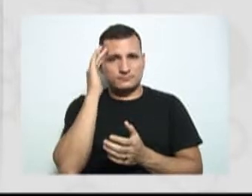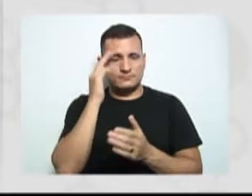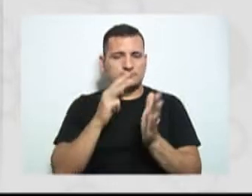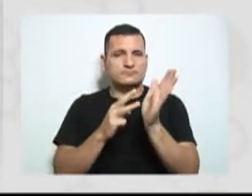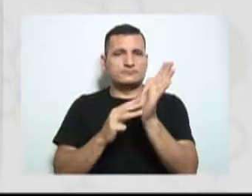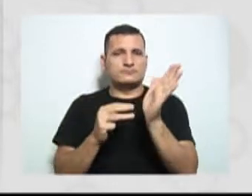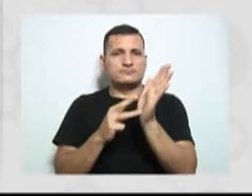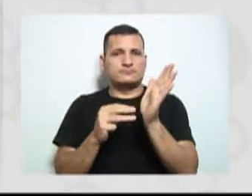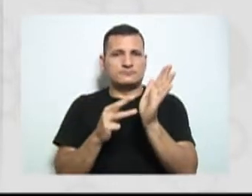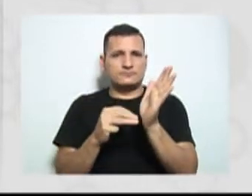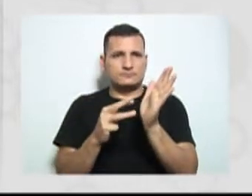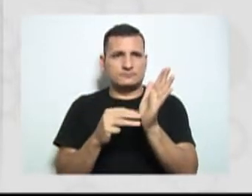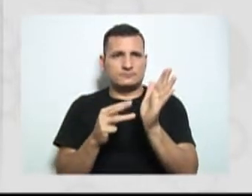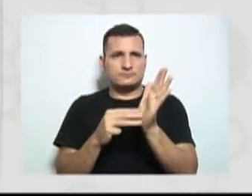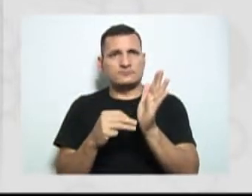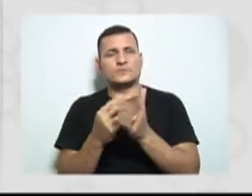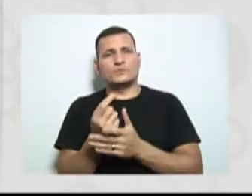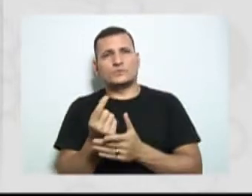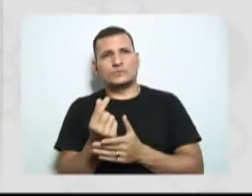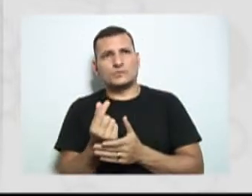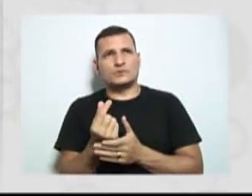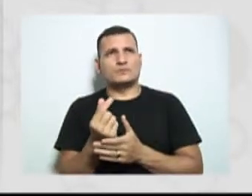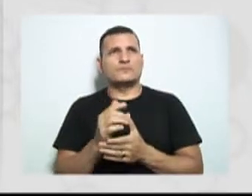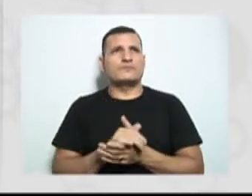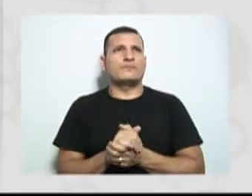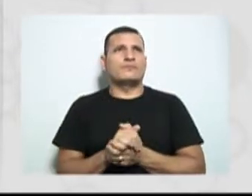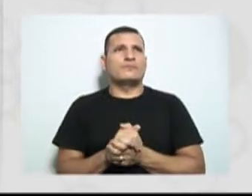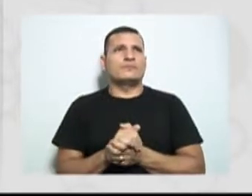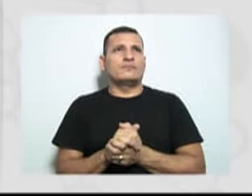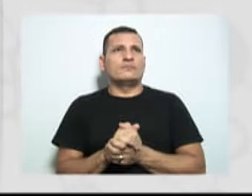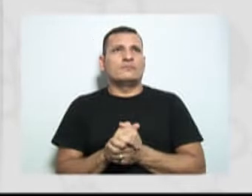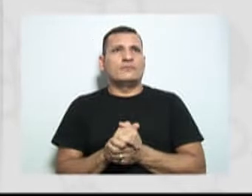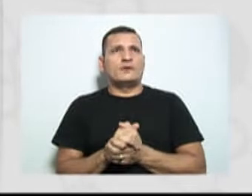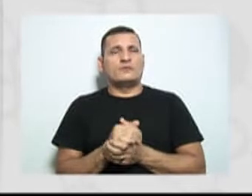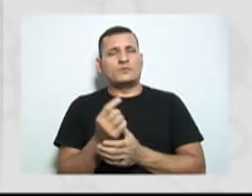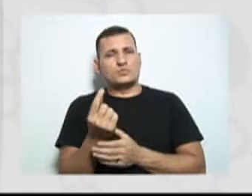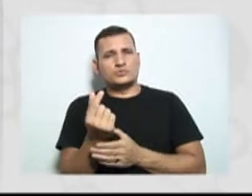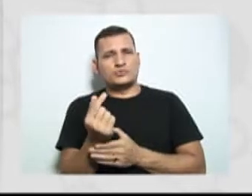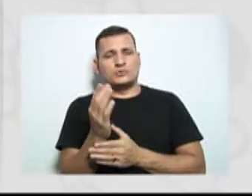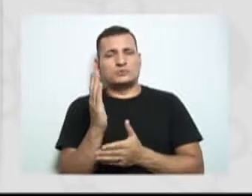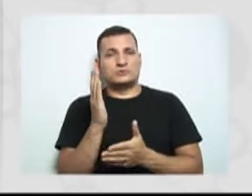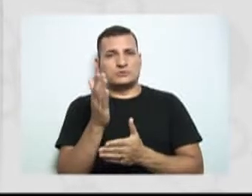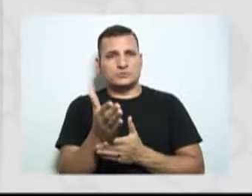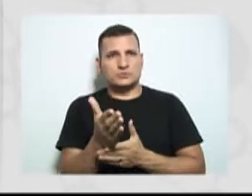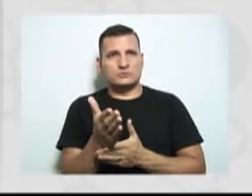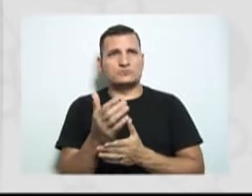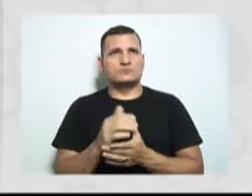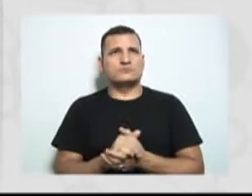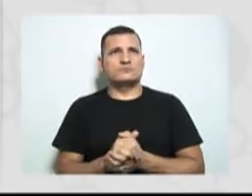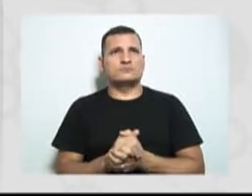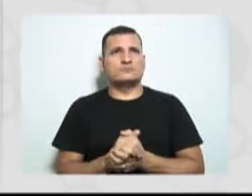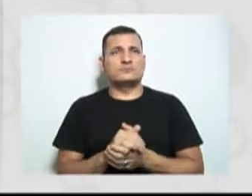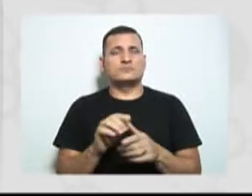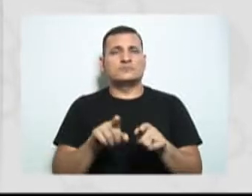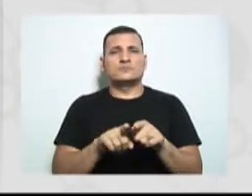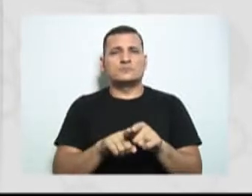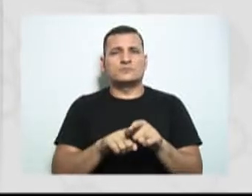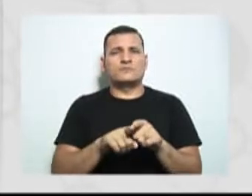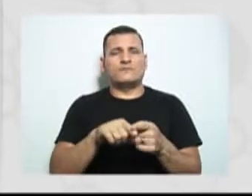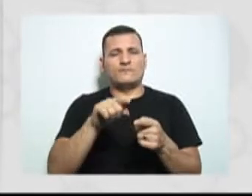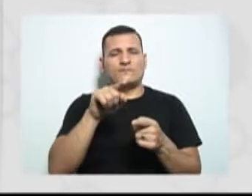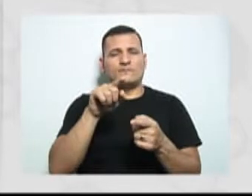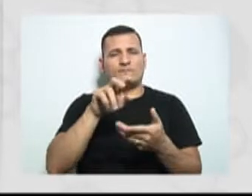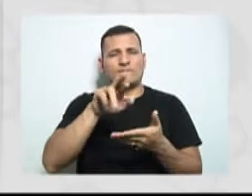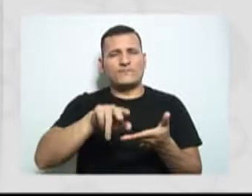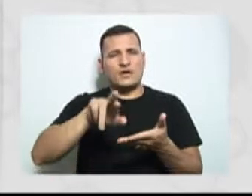métodos de custeio por absorção e custeio direto e variável e